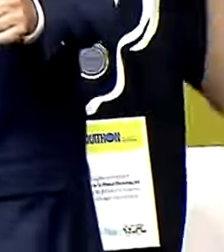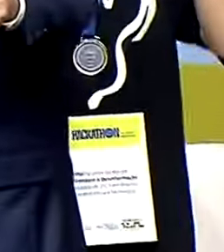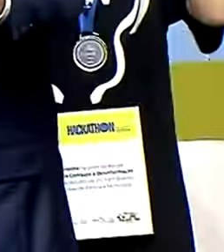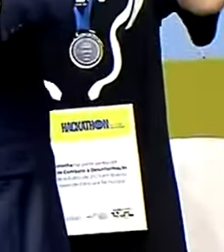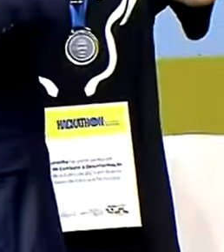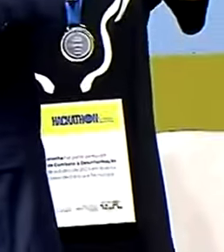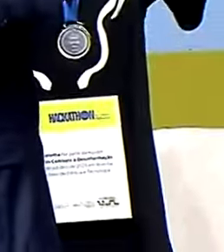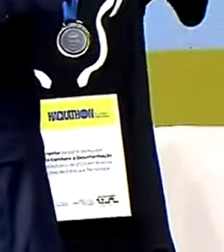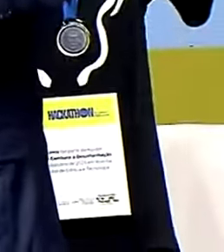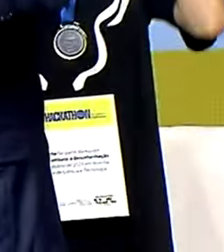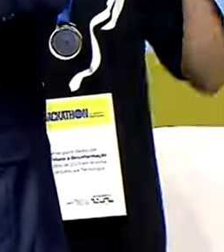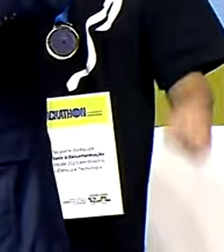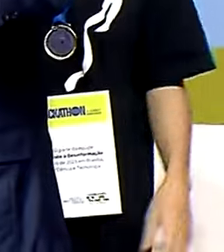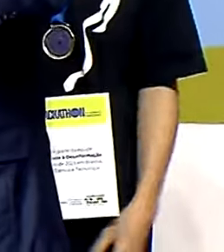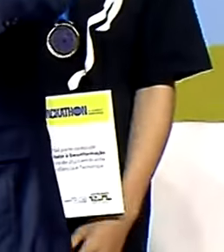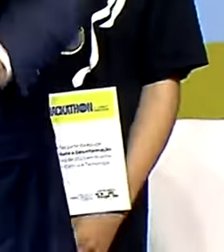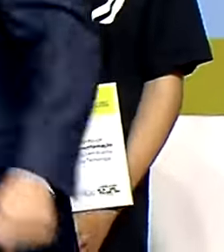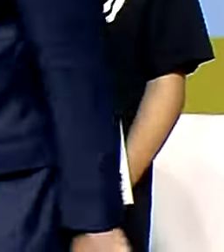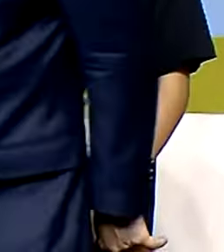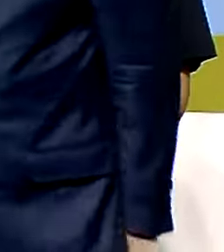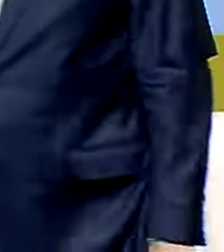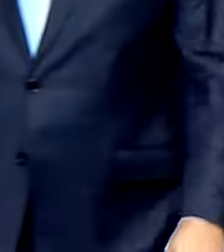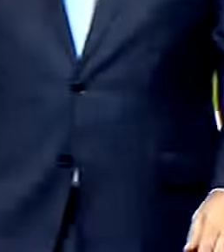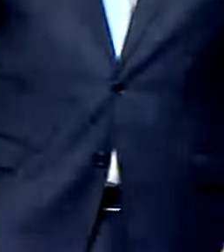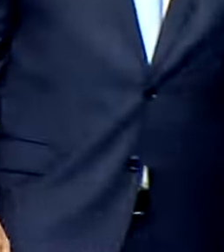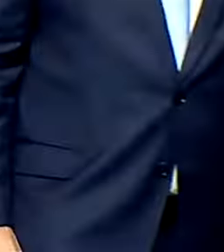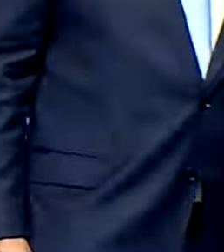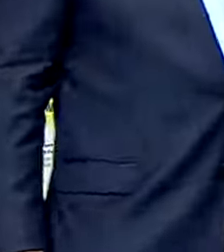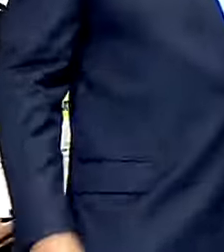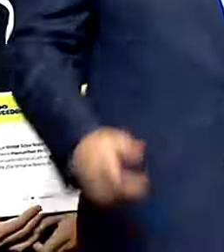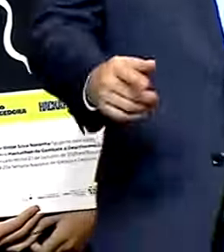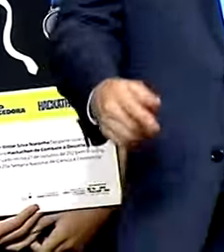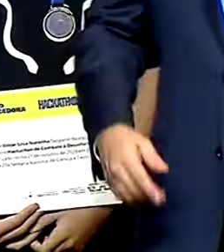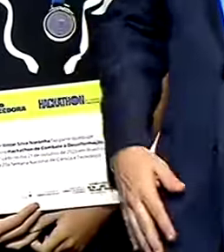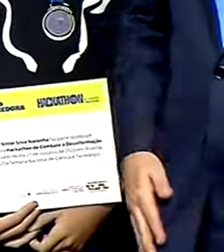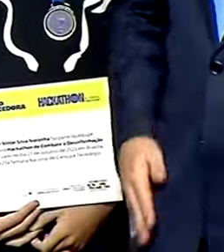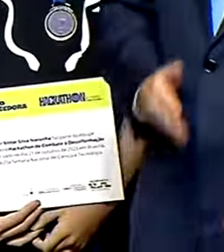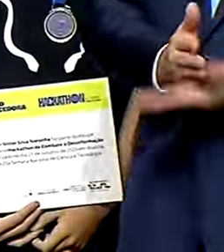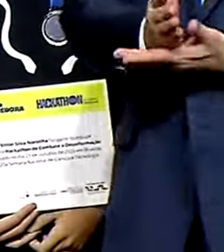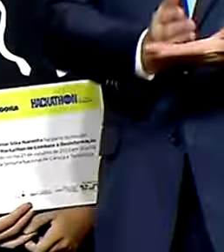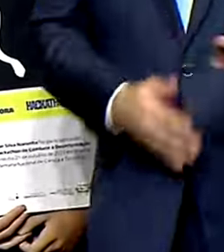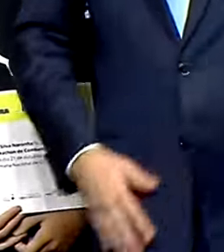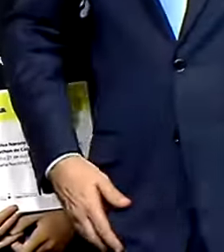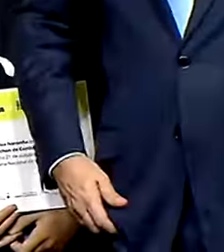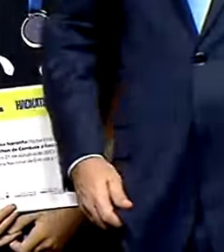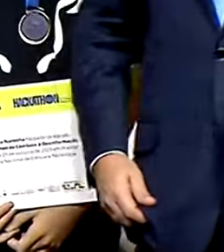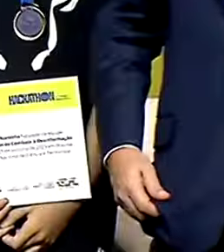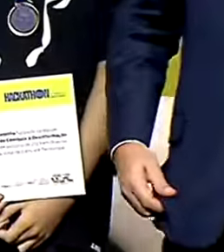Caio.